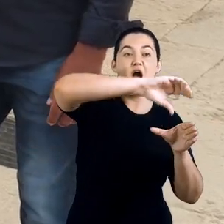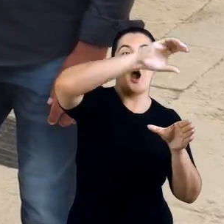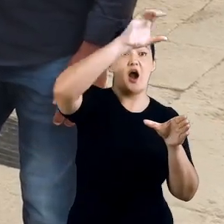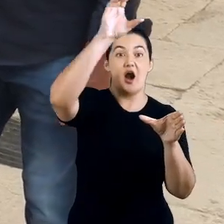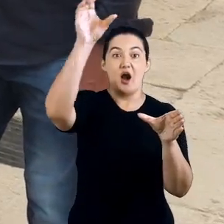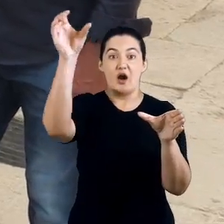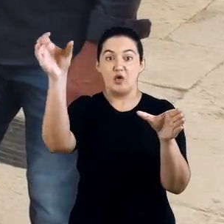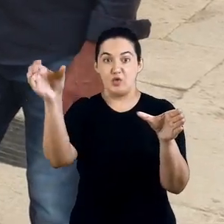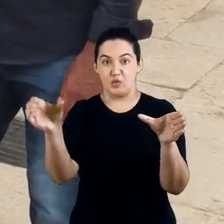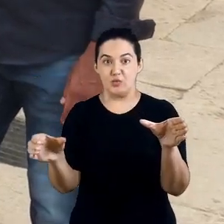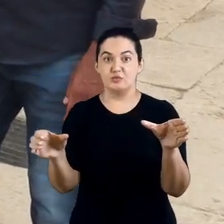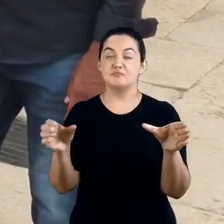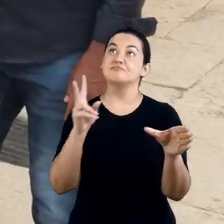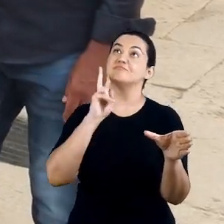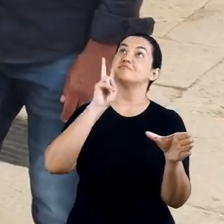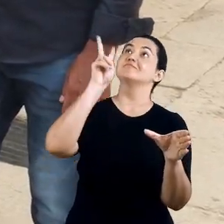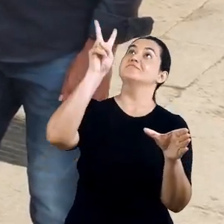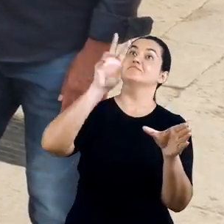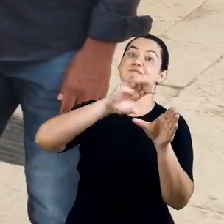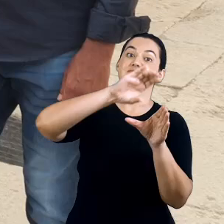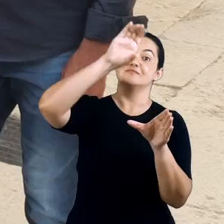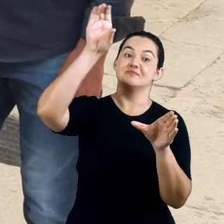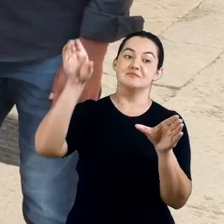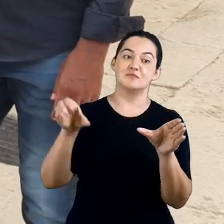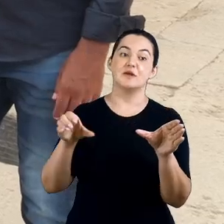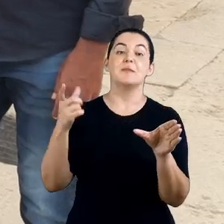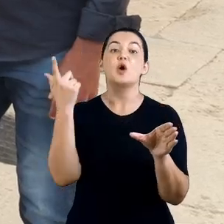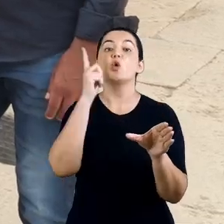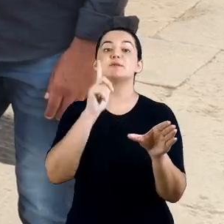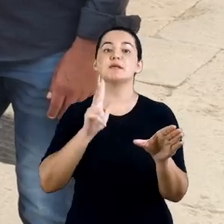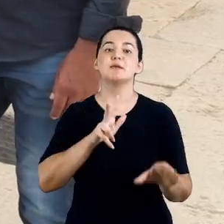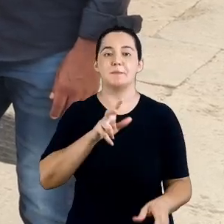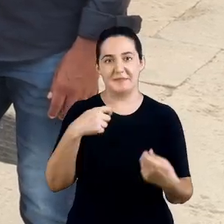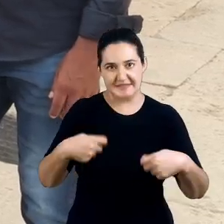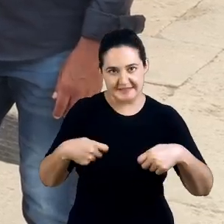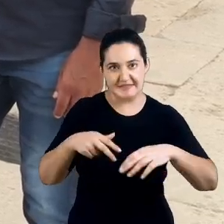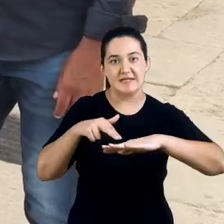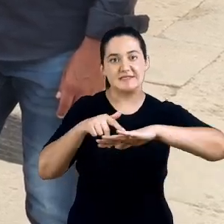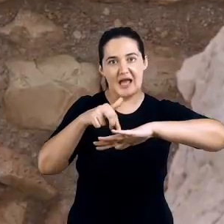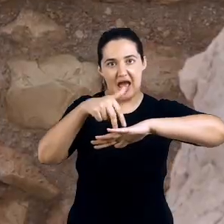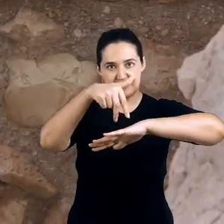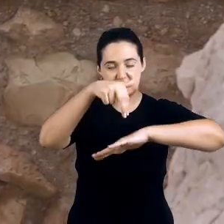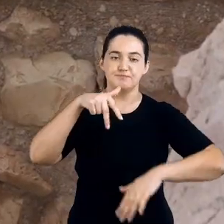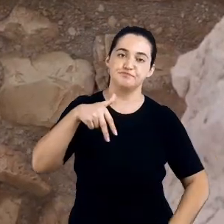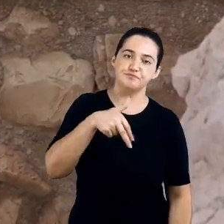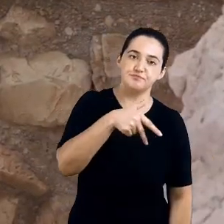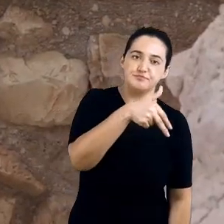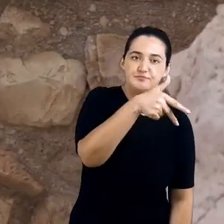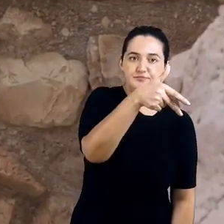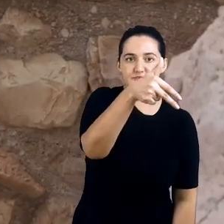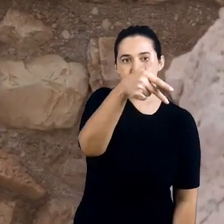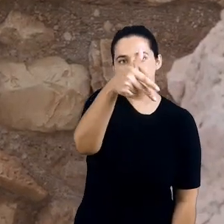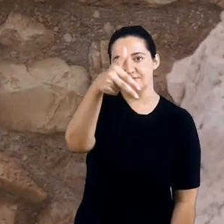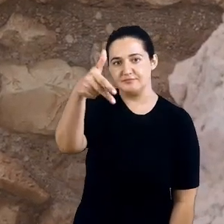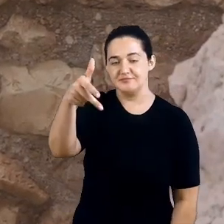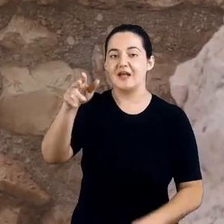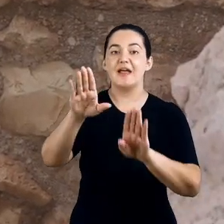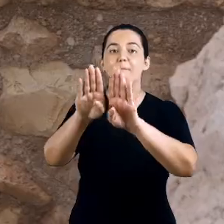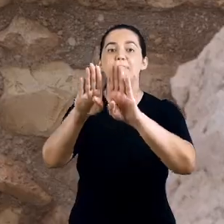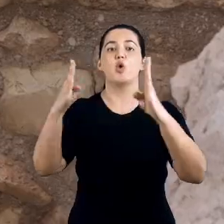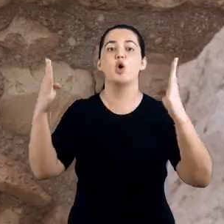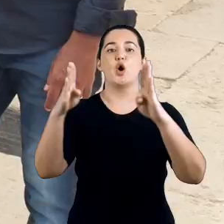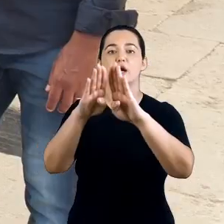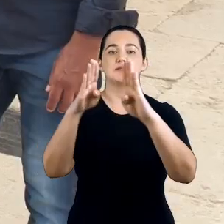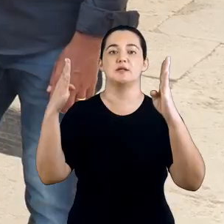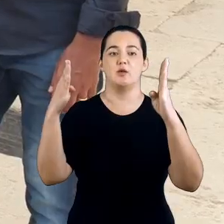arco, o arco de Robinson, em cima de nós. Para chegar lá é preciso subir um lance de degraus e depois chegar a um grande